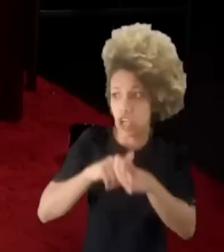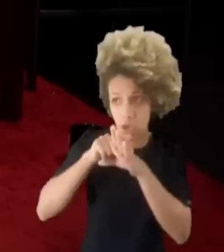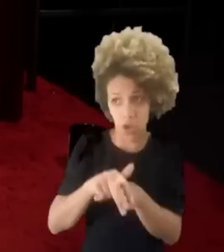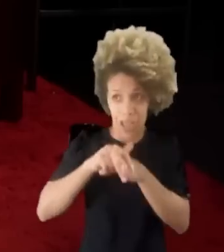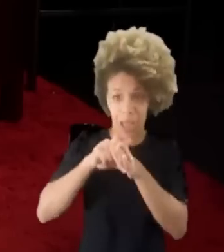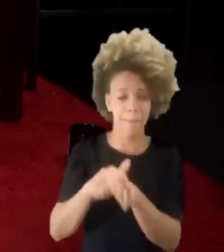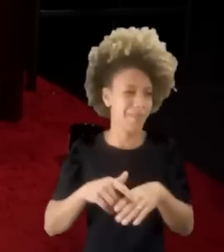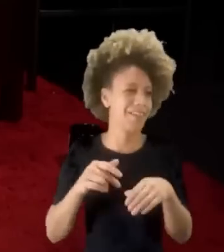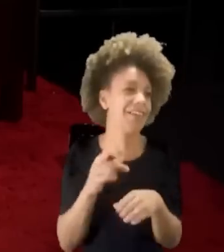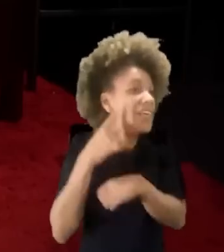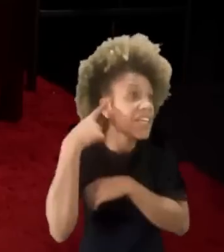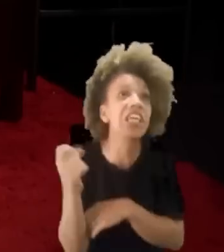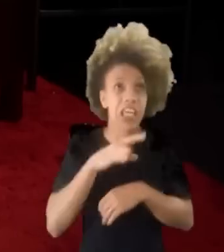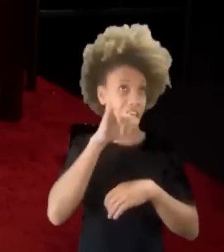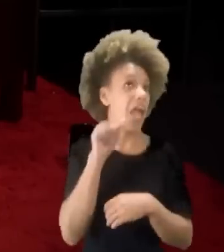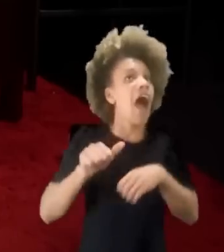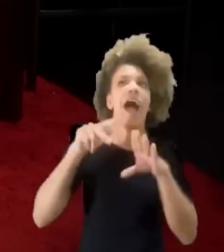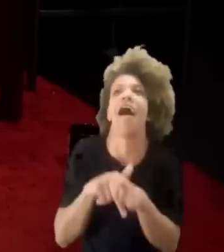sabe